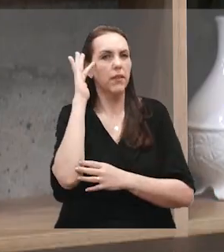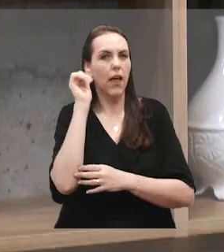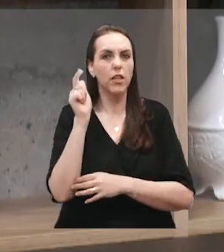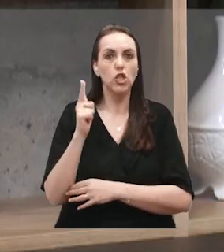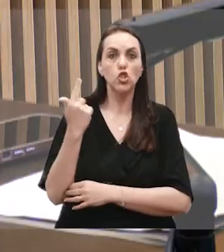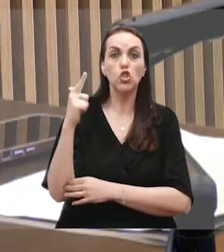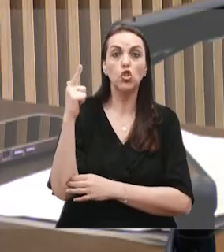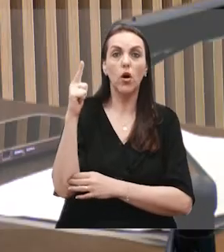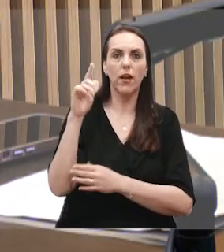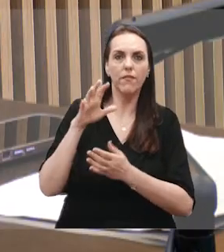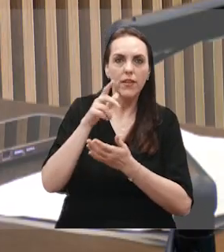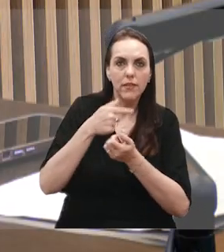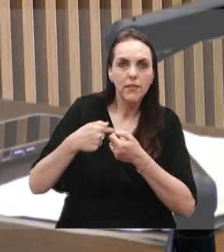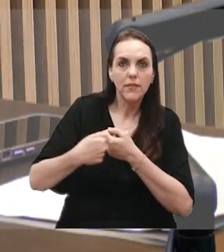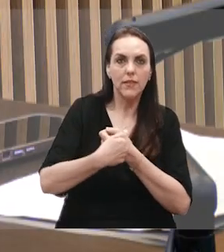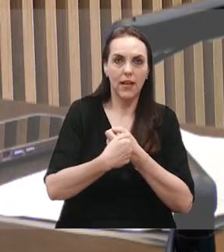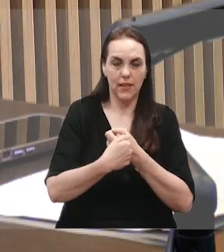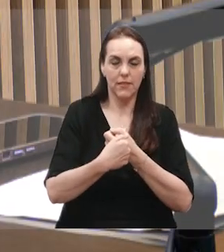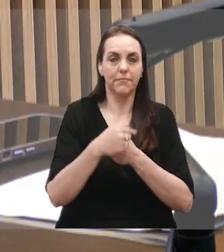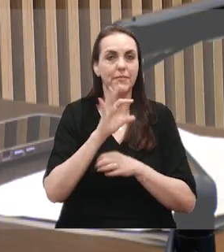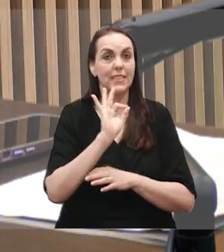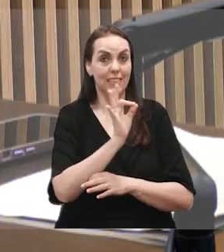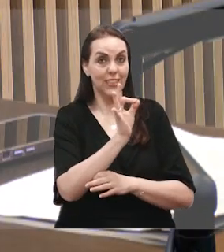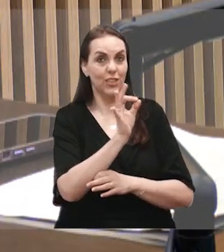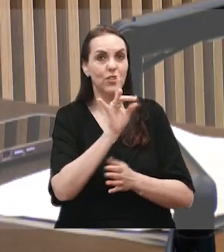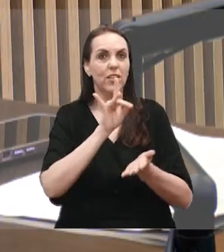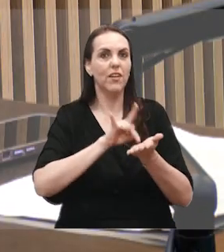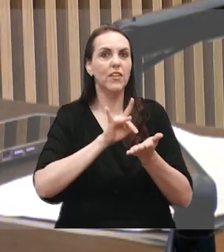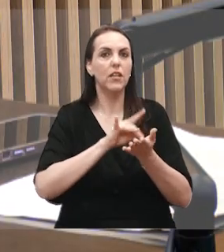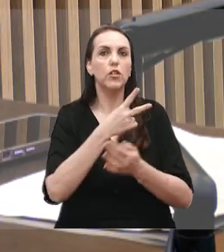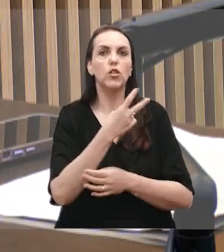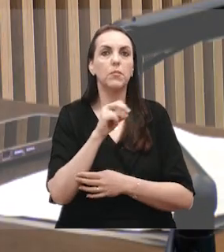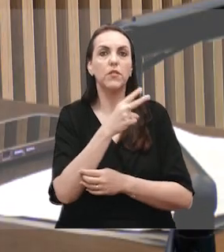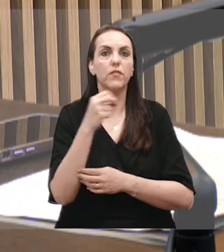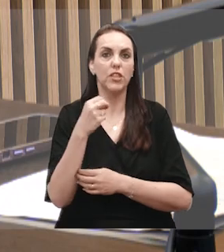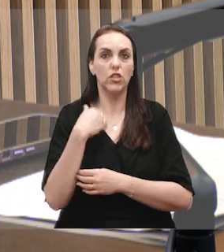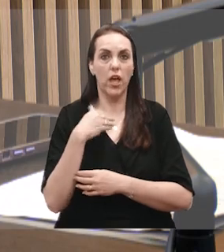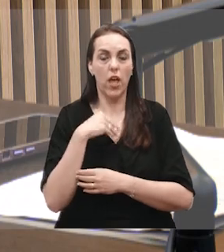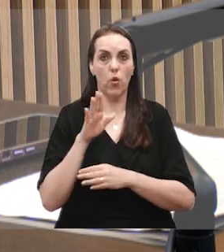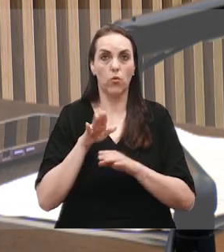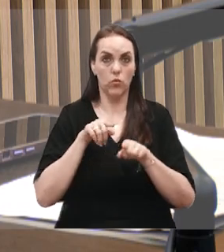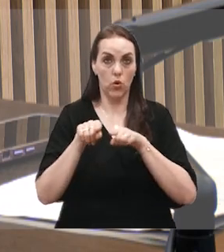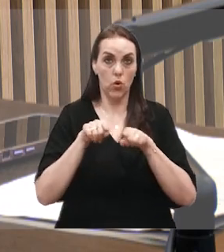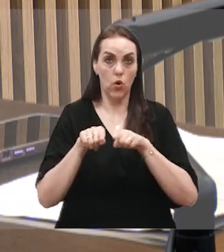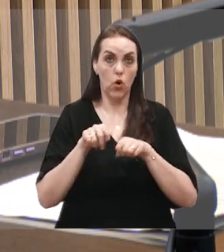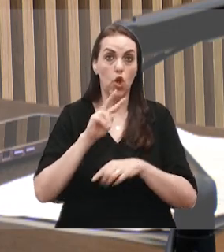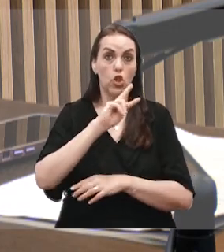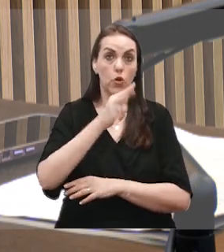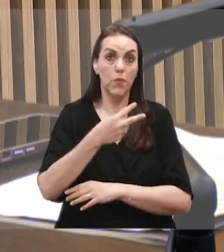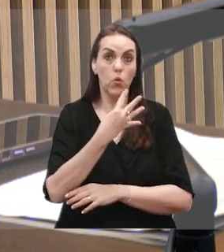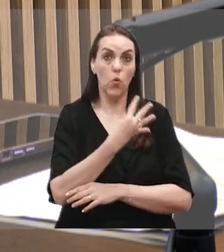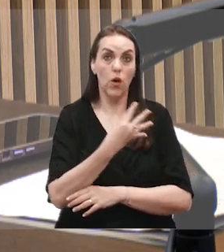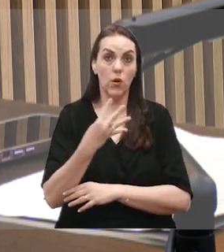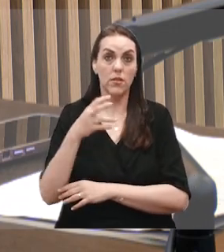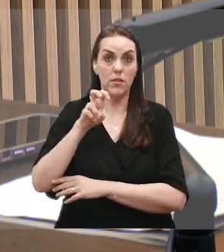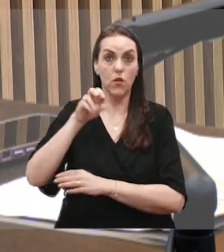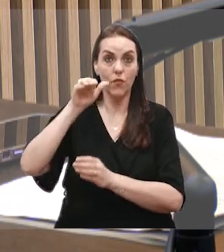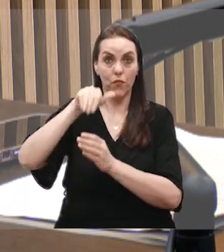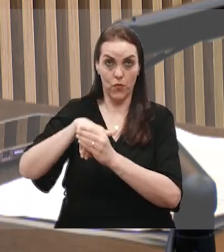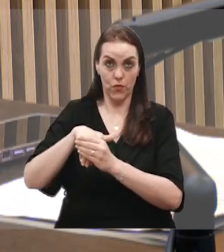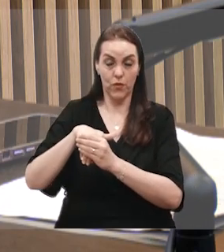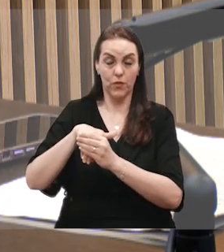cidade. Isso, na verdade, em 2020, quando eu concorro, Fábio, eu faço 2.445 votos.